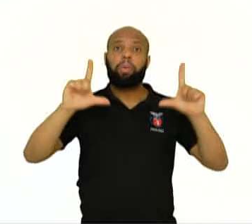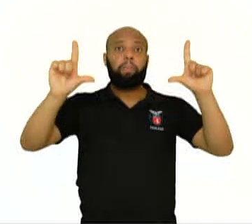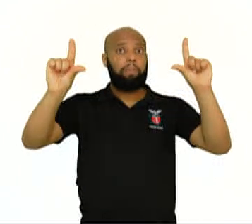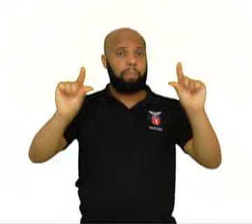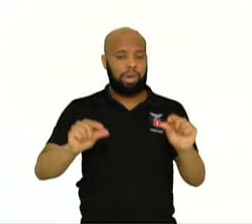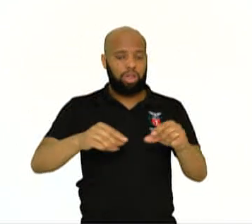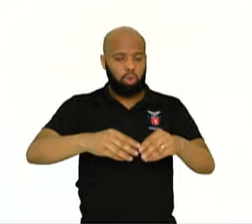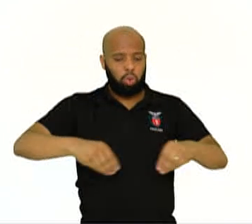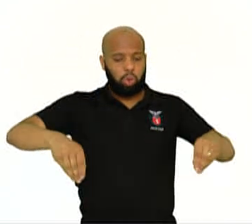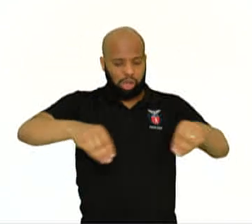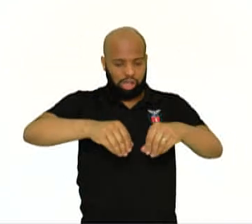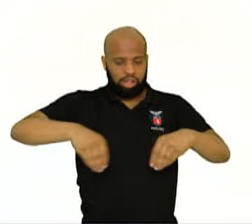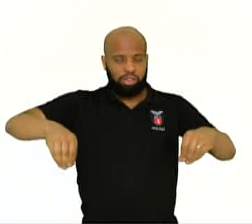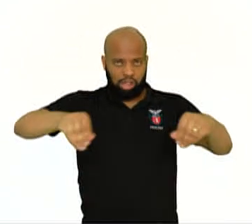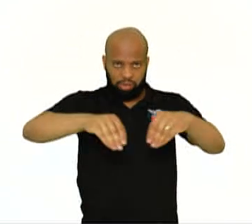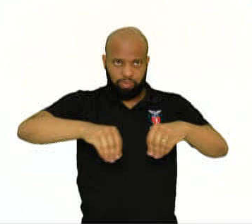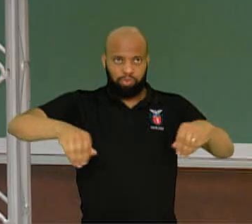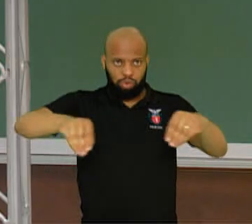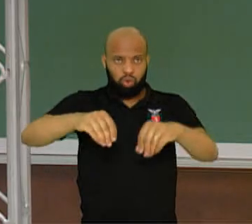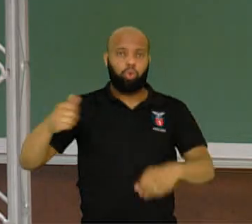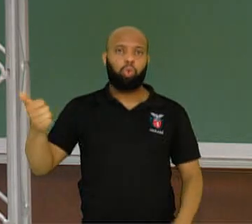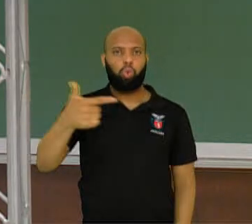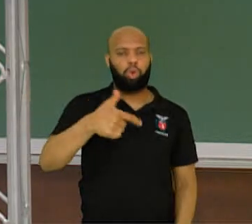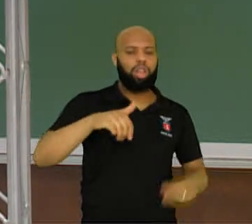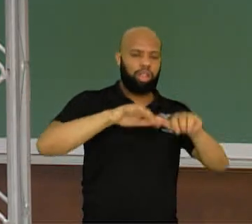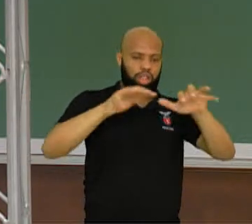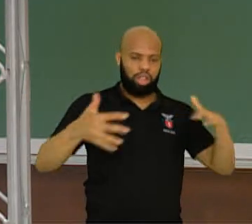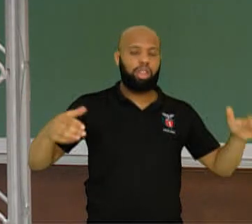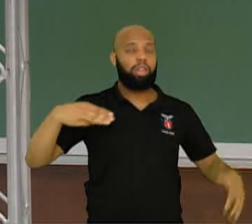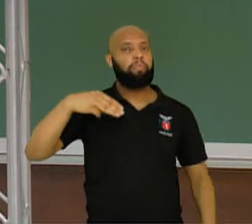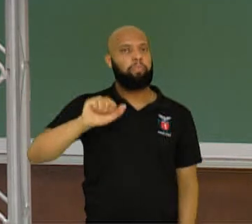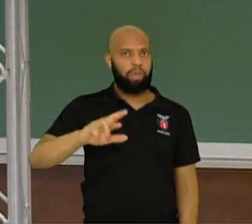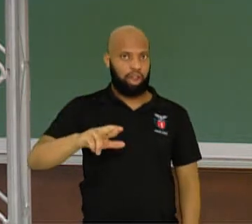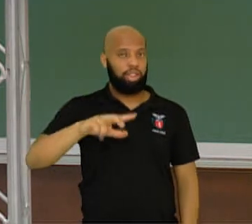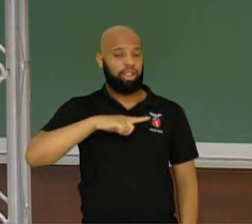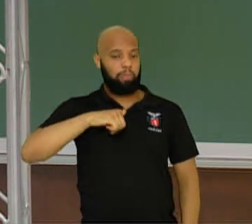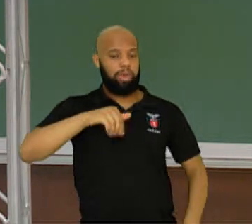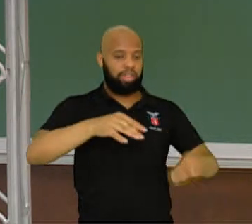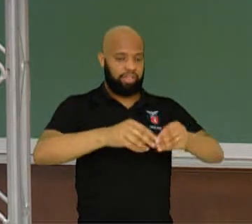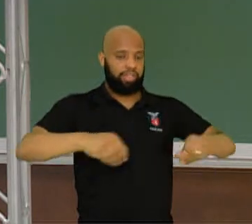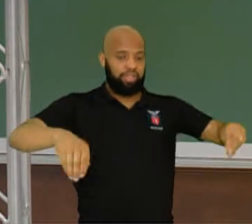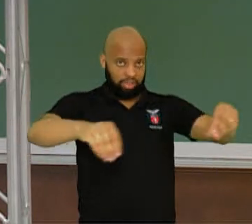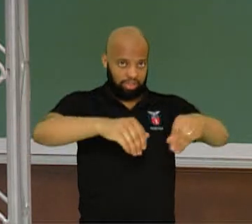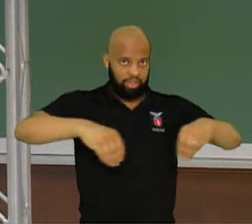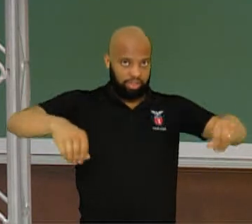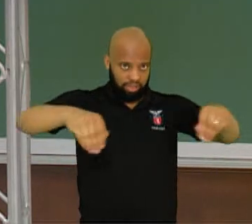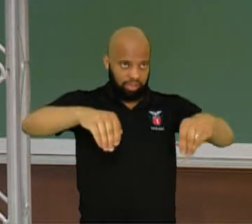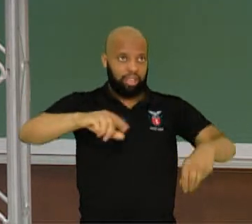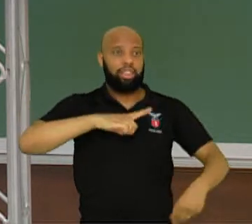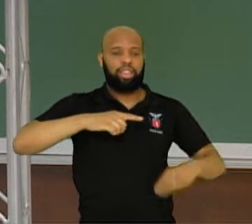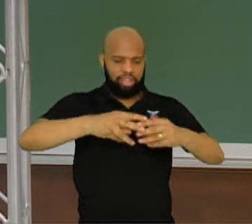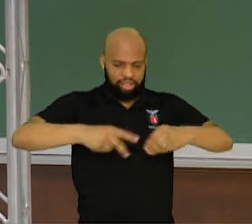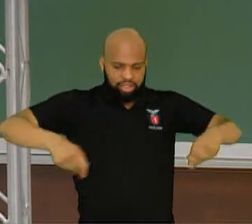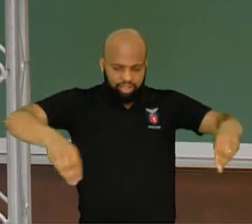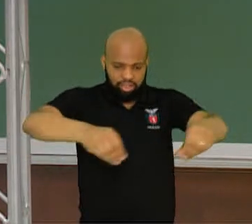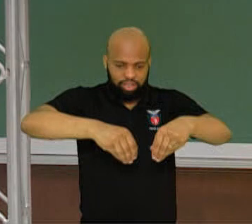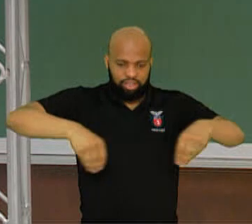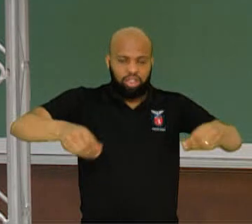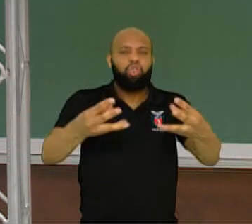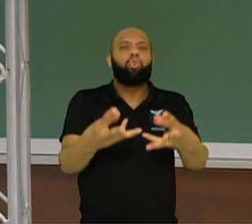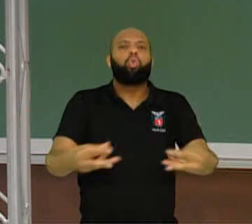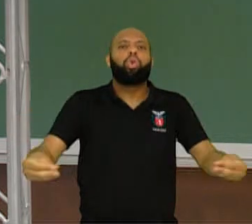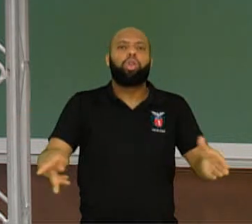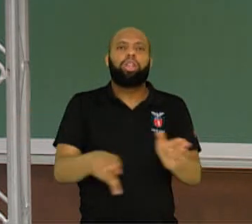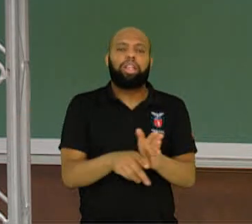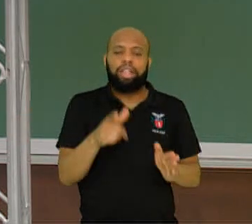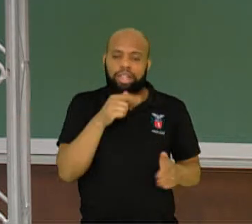de sais menor que a água do mar. Eu vou encontrar sais dissolvidos em rios, em